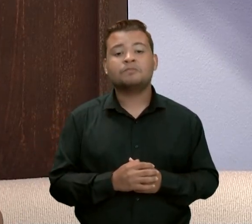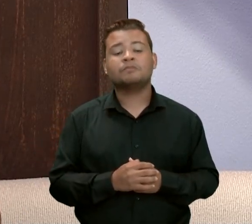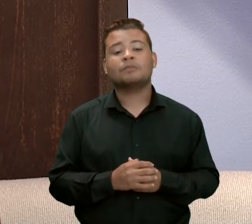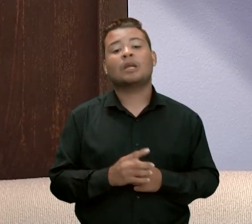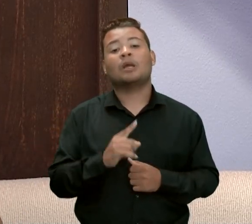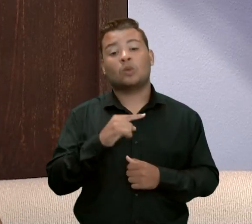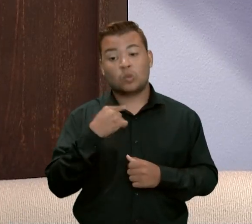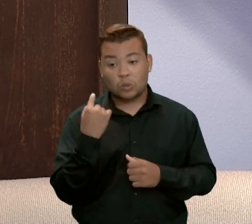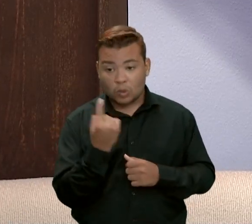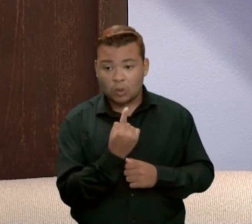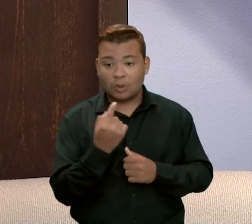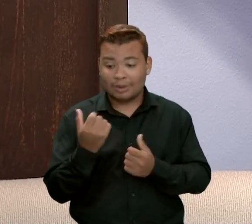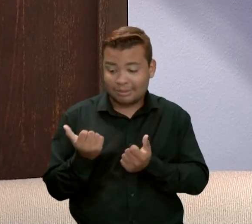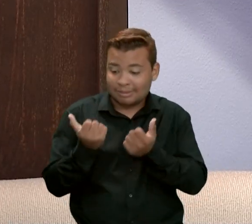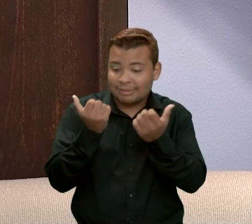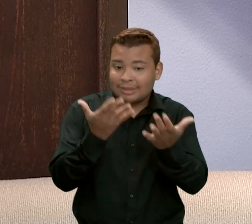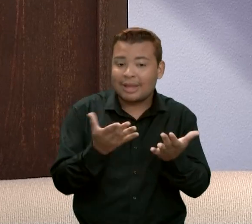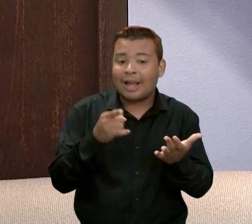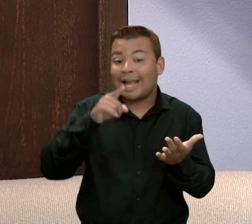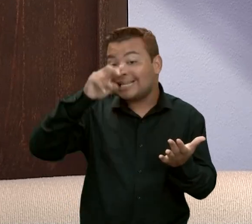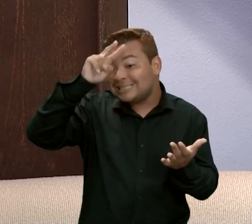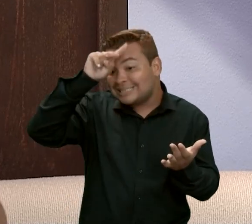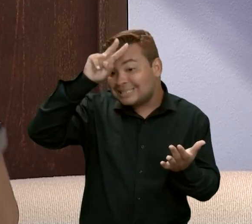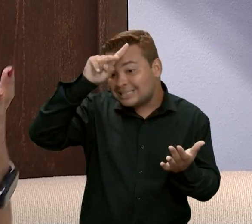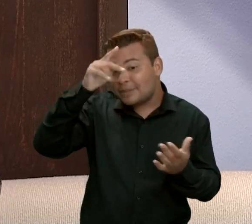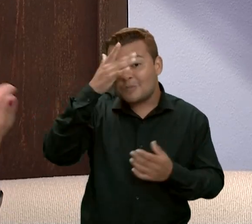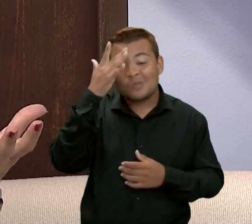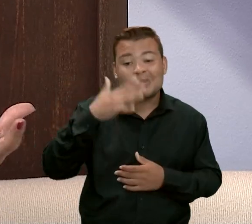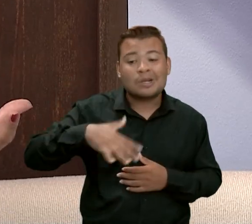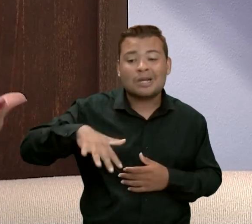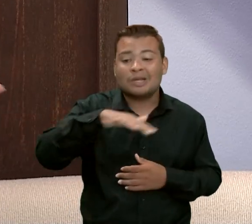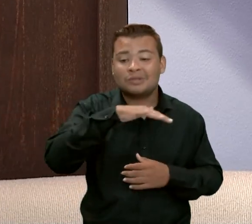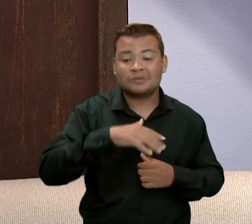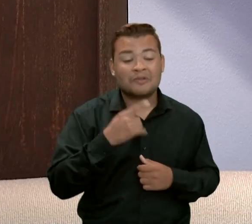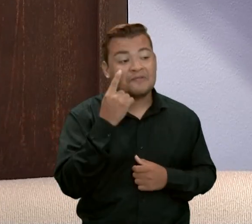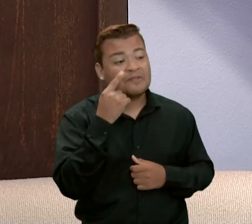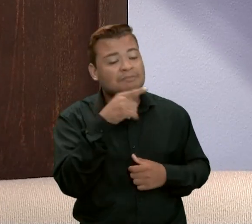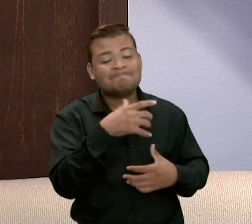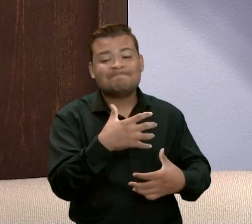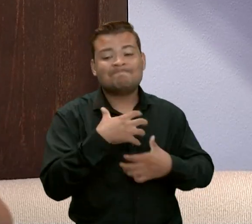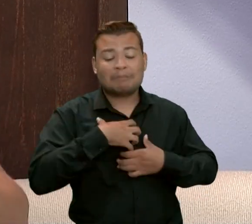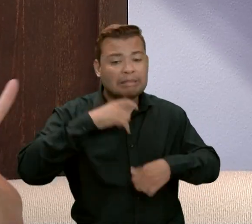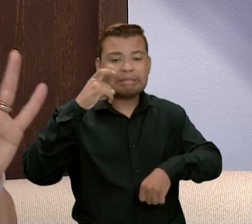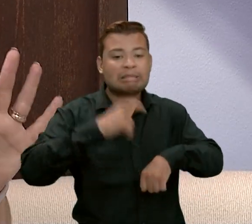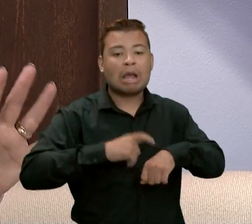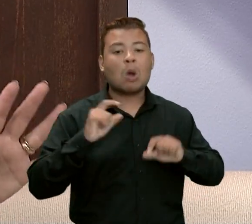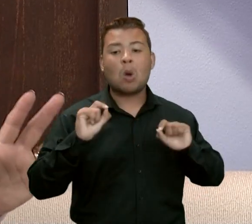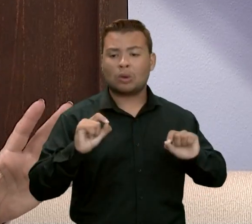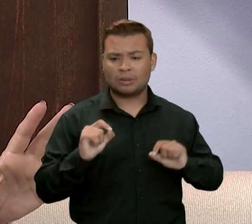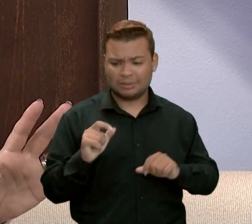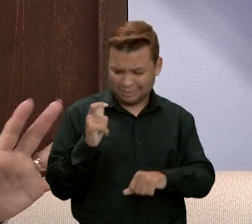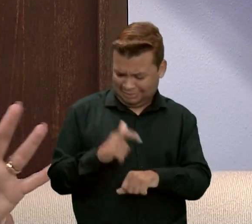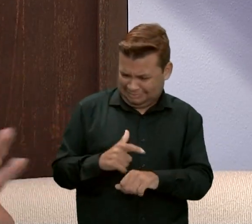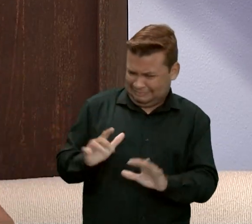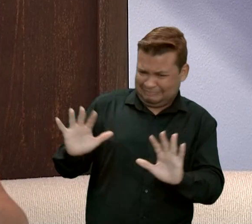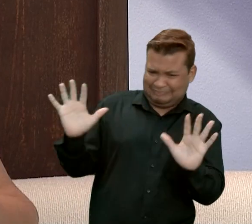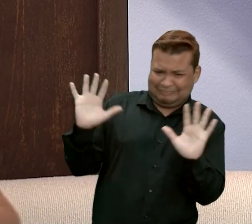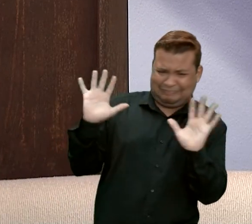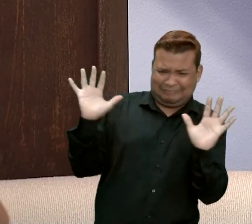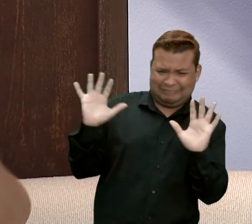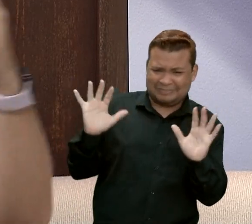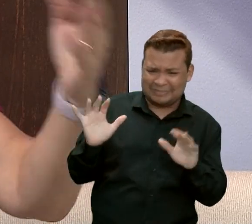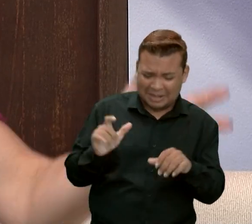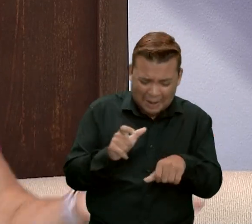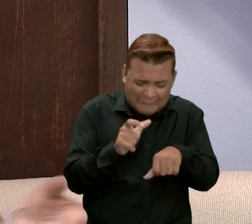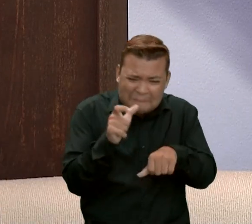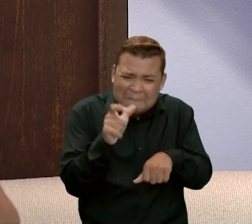Vamos oferecer os insetos para as pessoas. Qual que é a primeira reação que uma pessoa tem? Repulsa. A